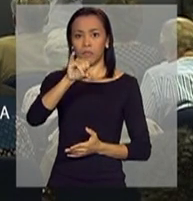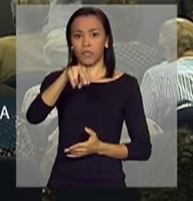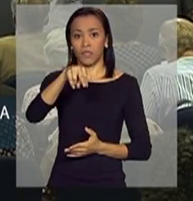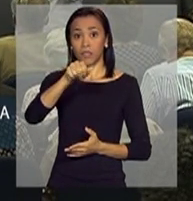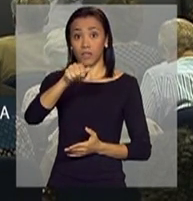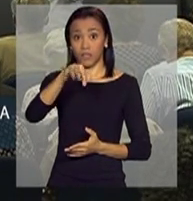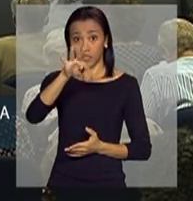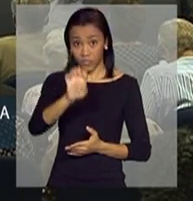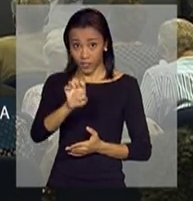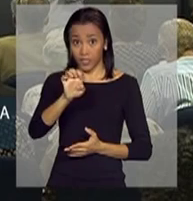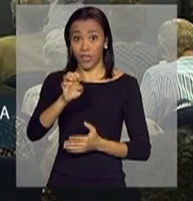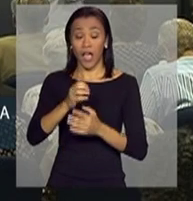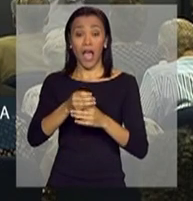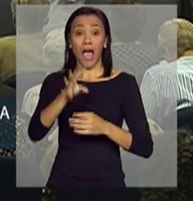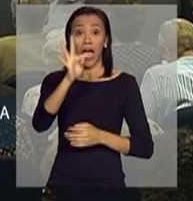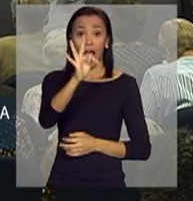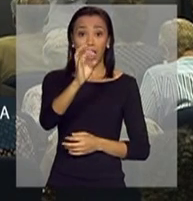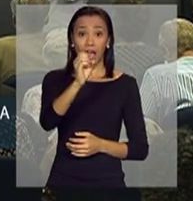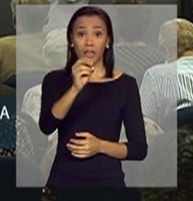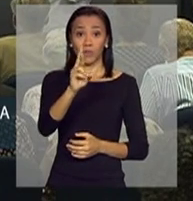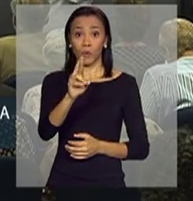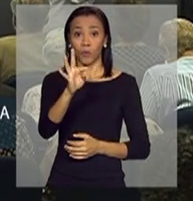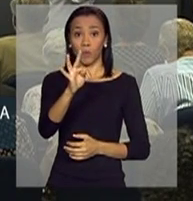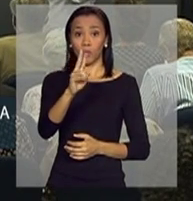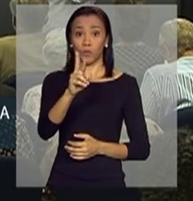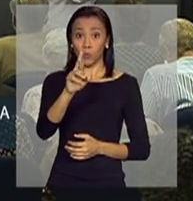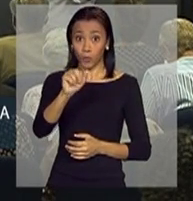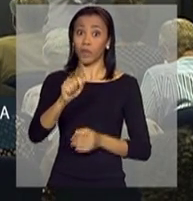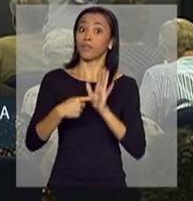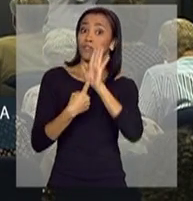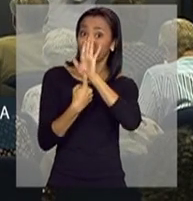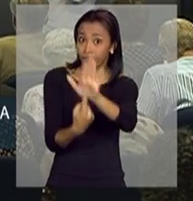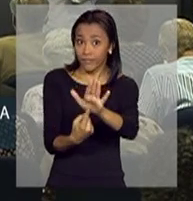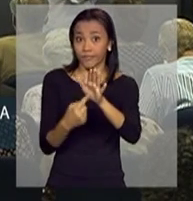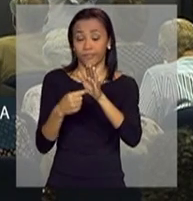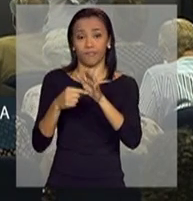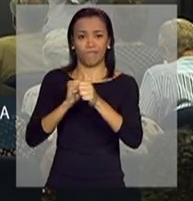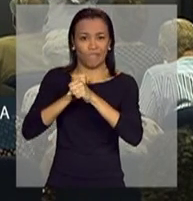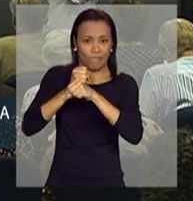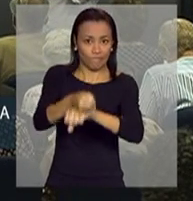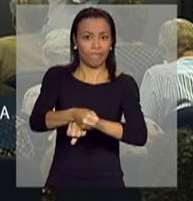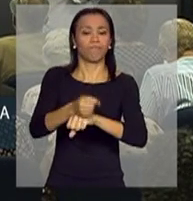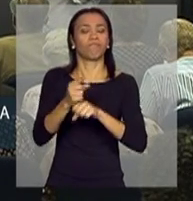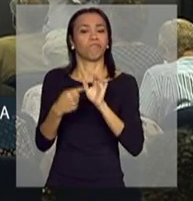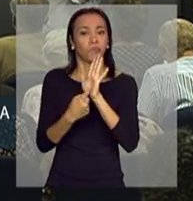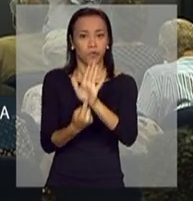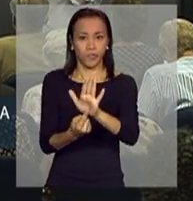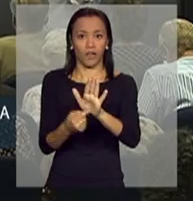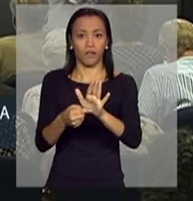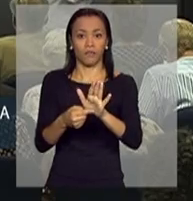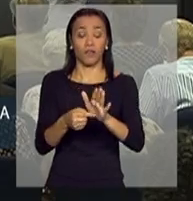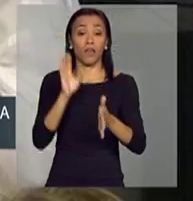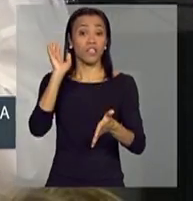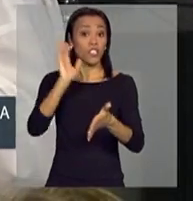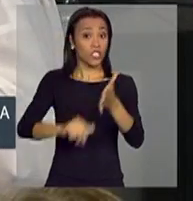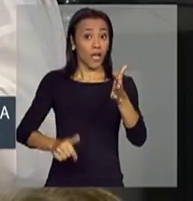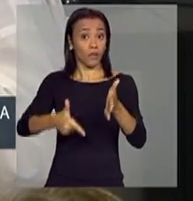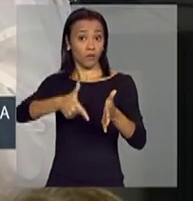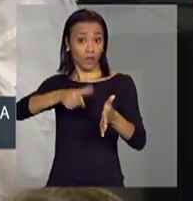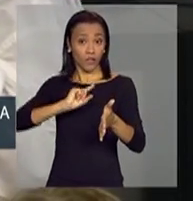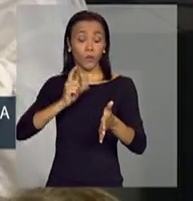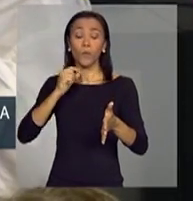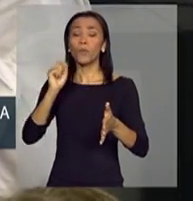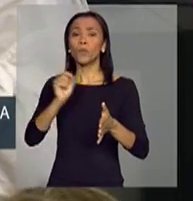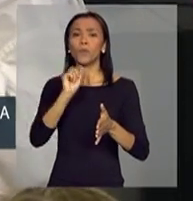a tortura teria aparecido aí, né? E você teria tido uma eliminação antes. O que é determinante para